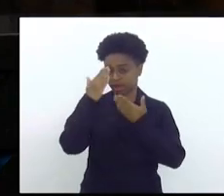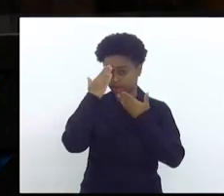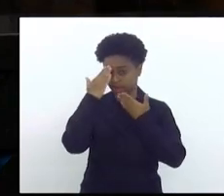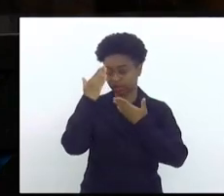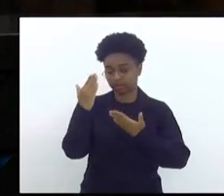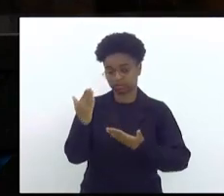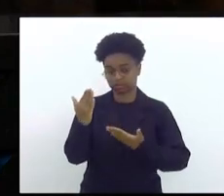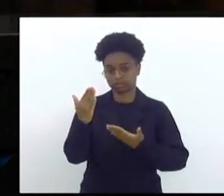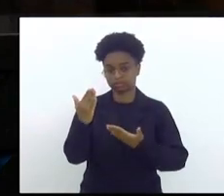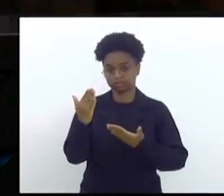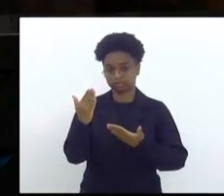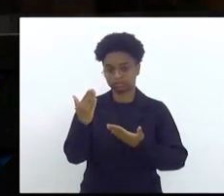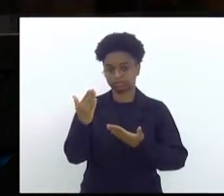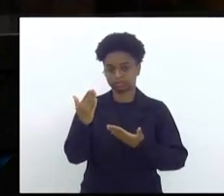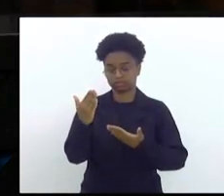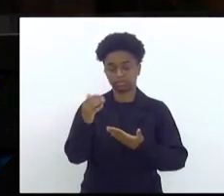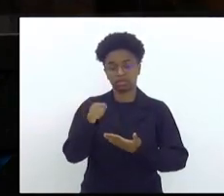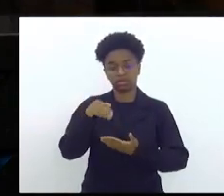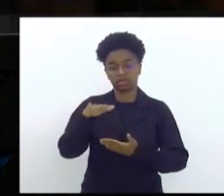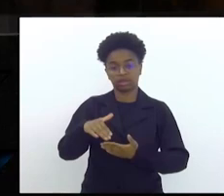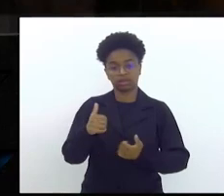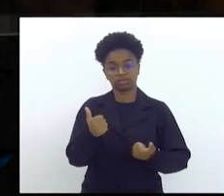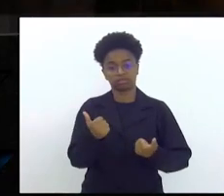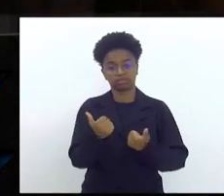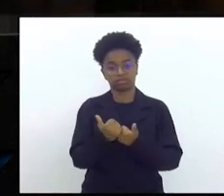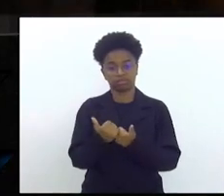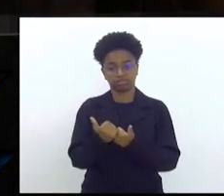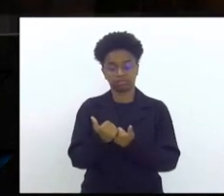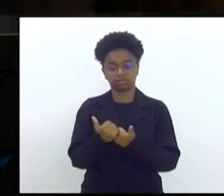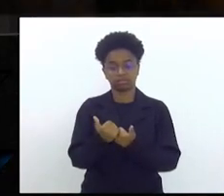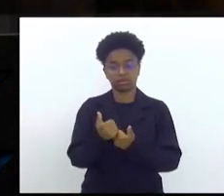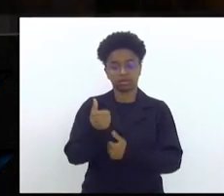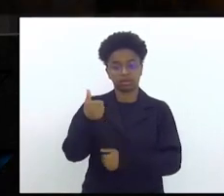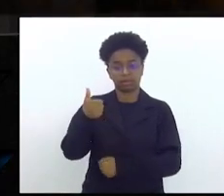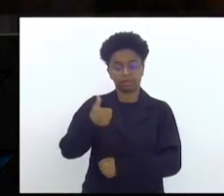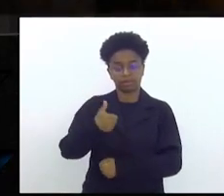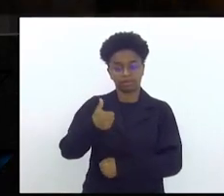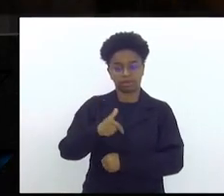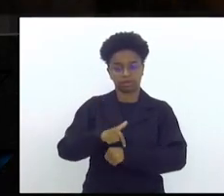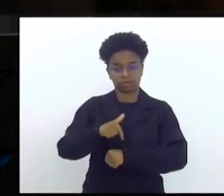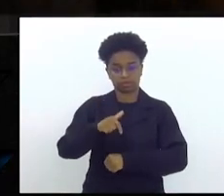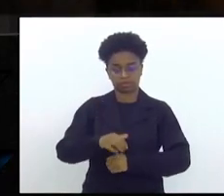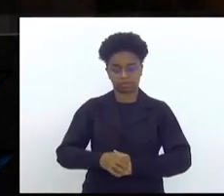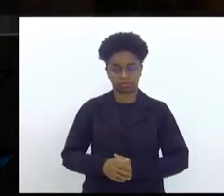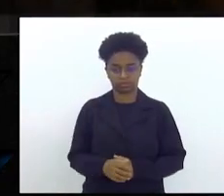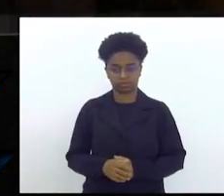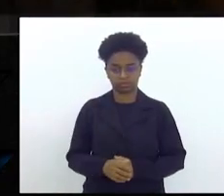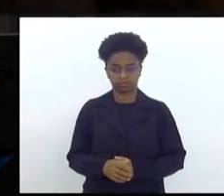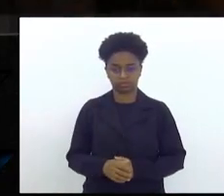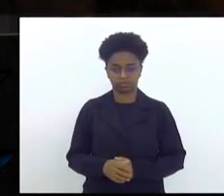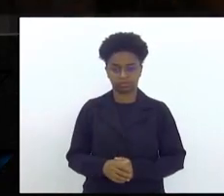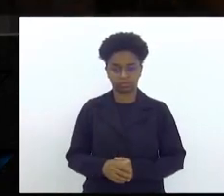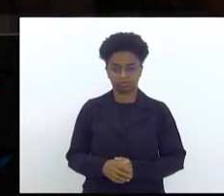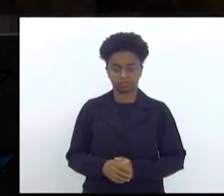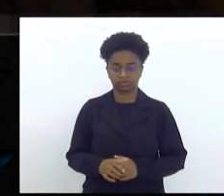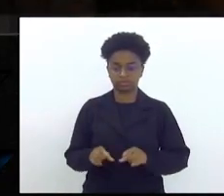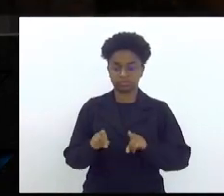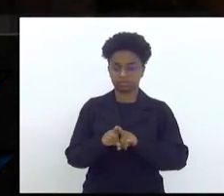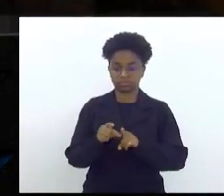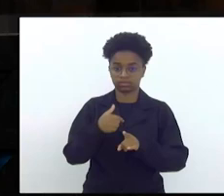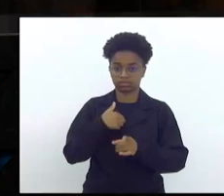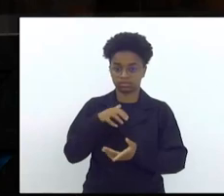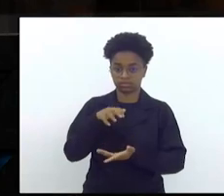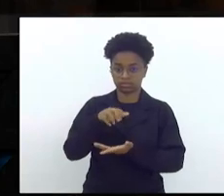a quem foi parceiro de primeiro momento e fiz aqui esse registro